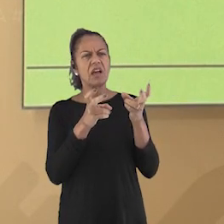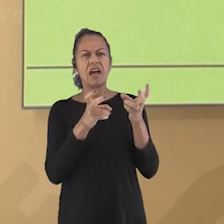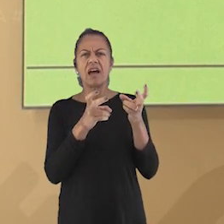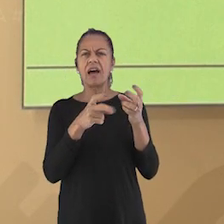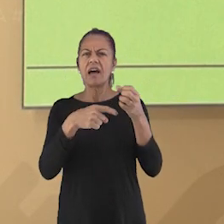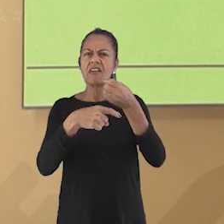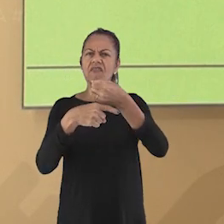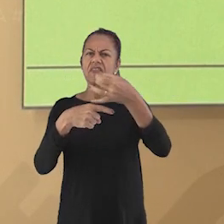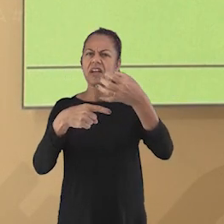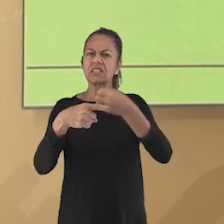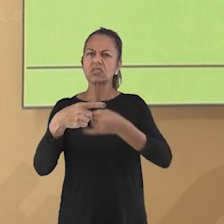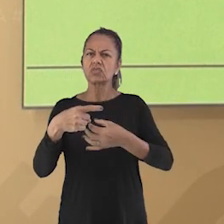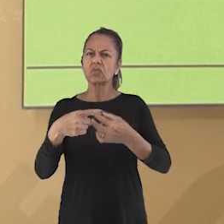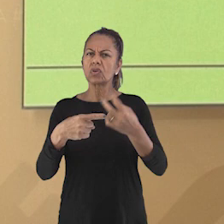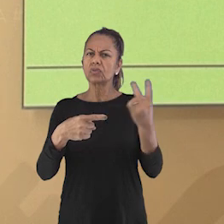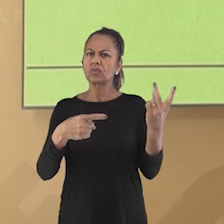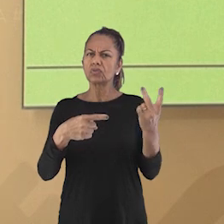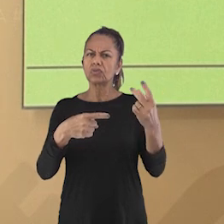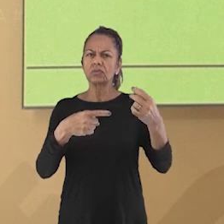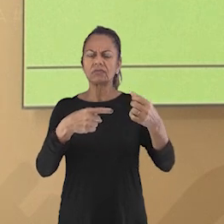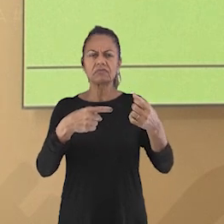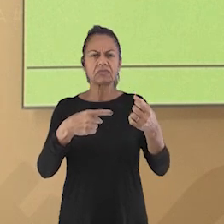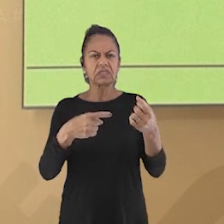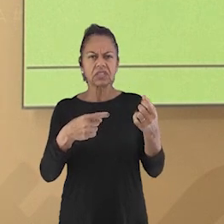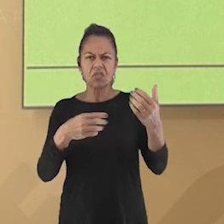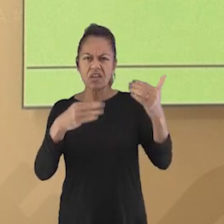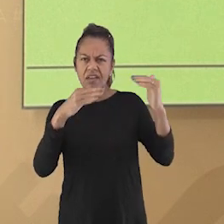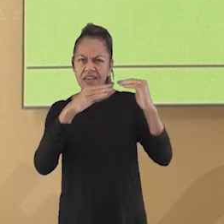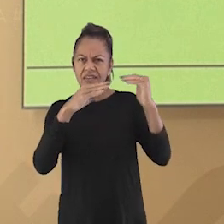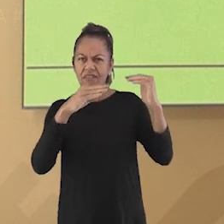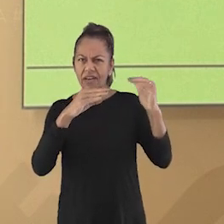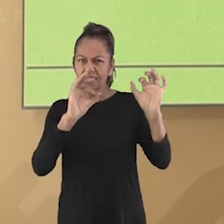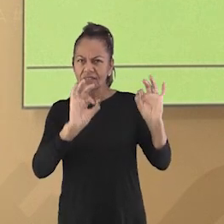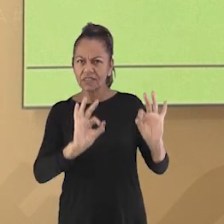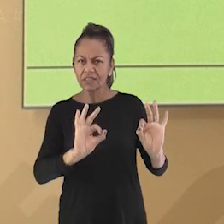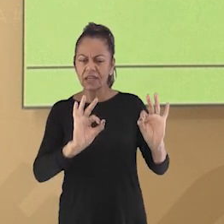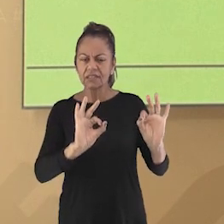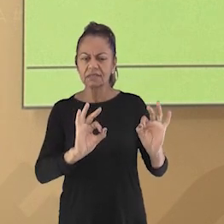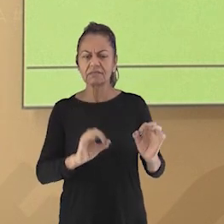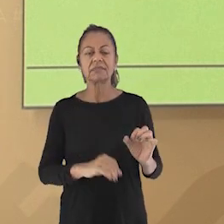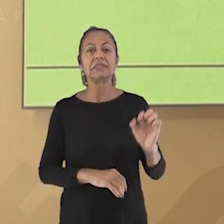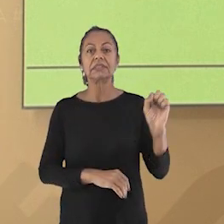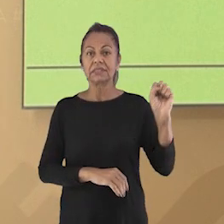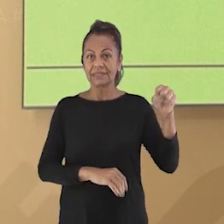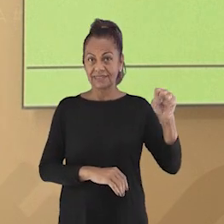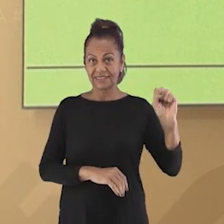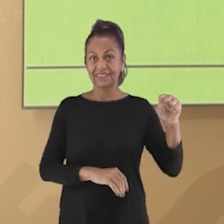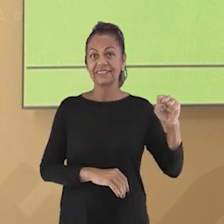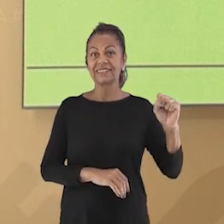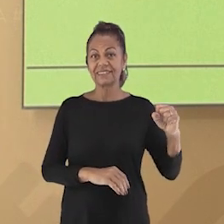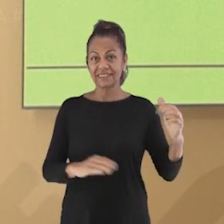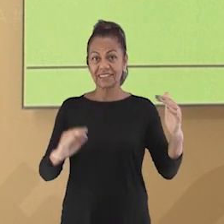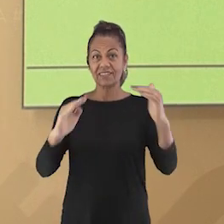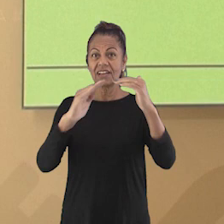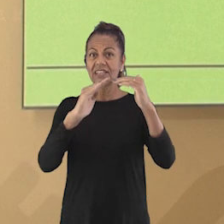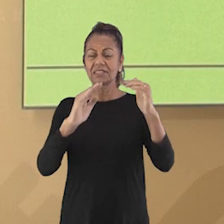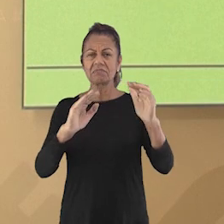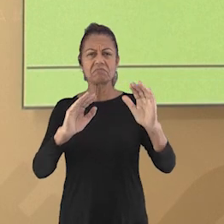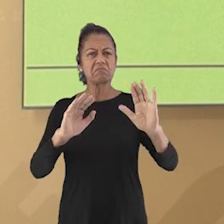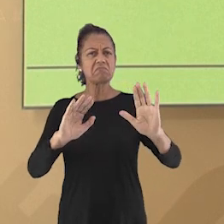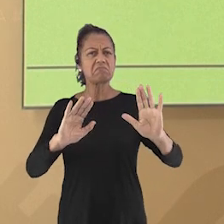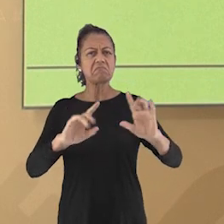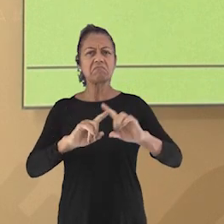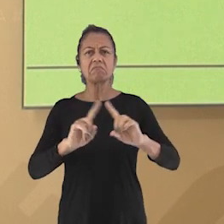frações são equivalentes de verdade? A resposta é sim, elas são equivalentes. Mas